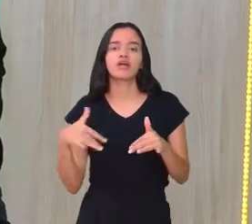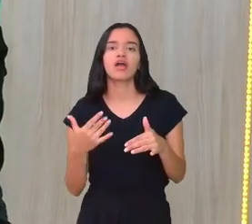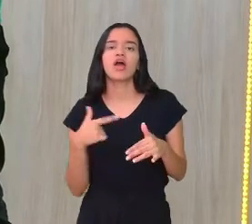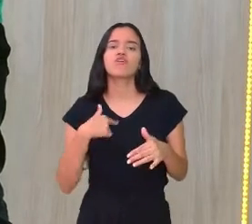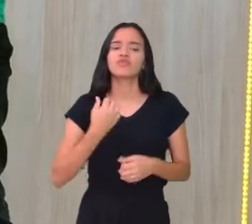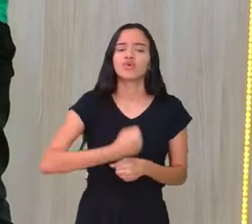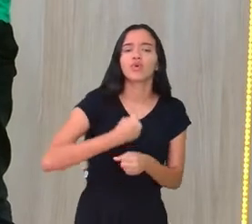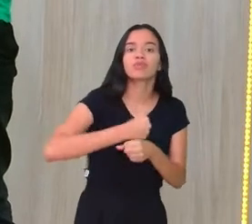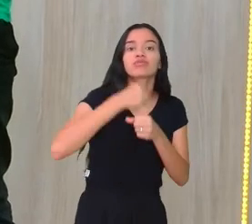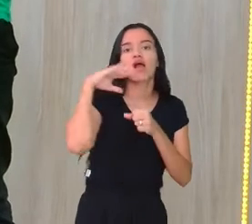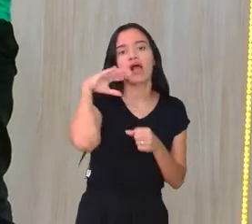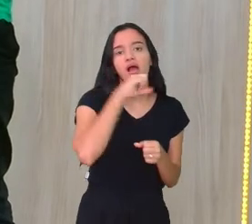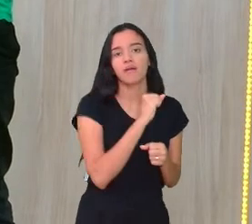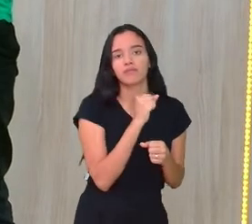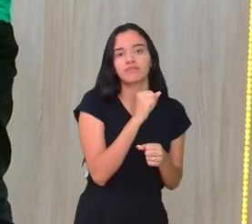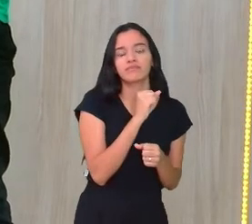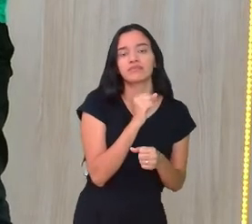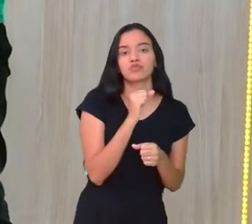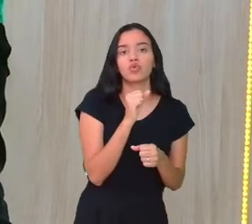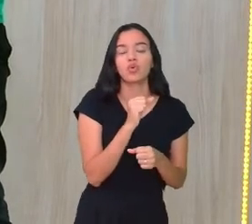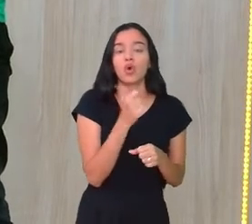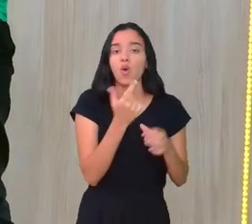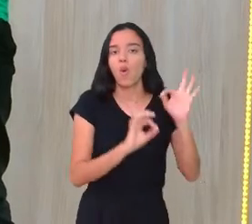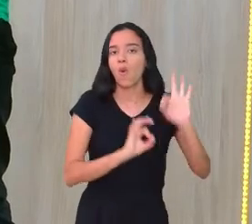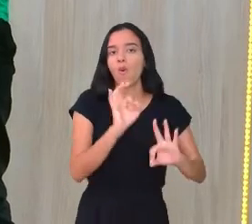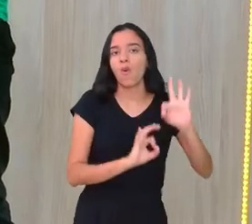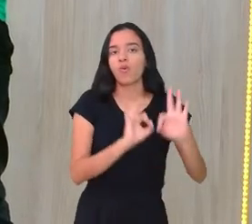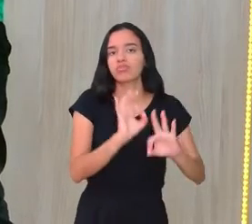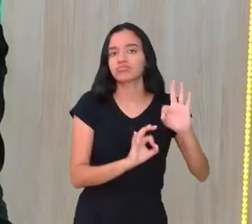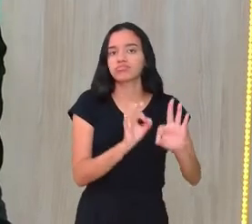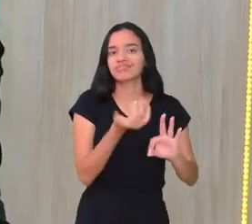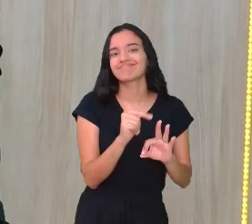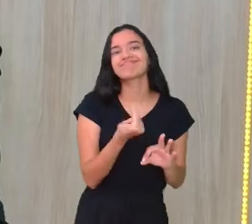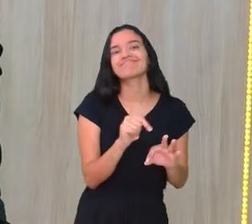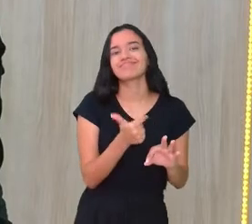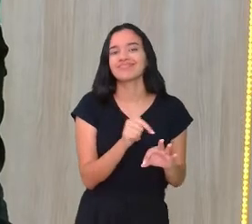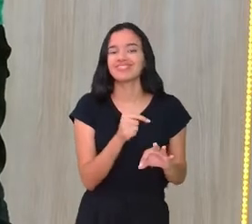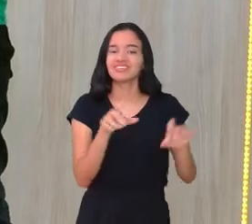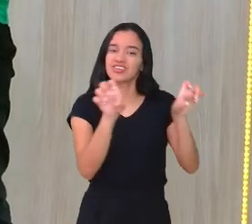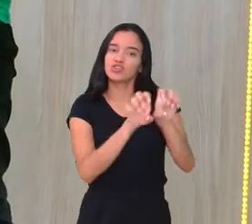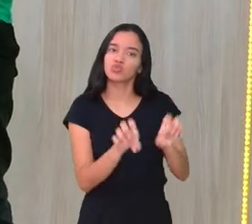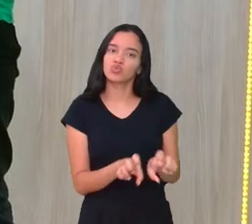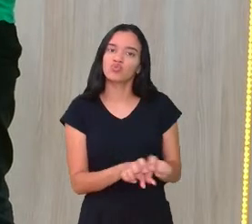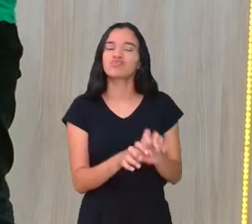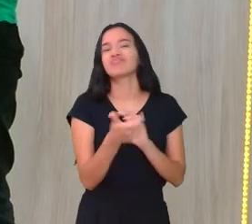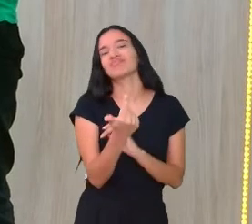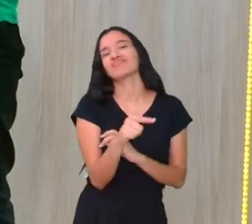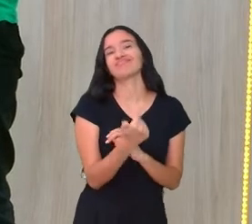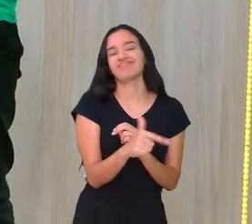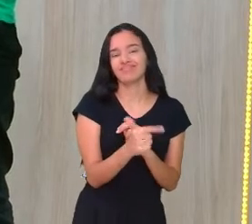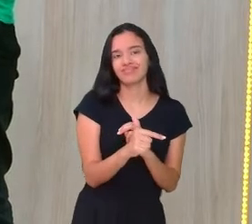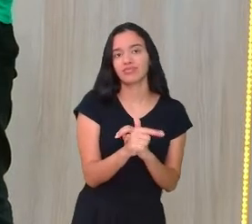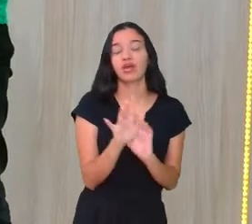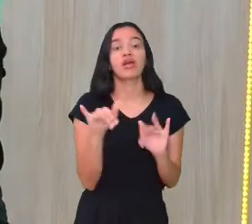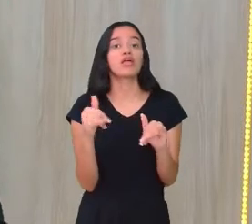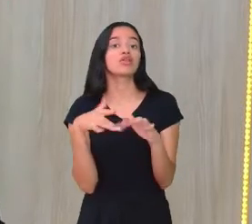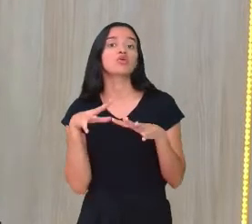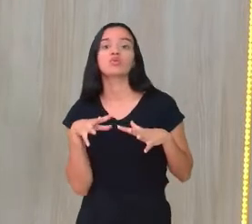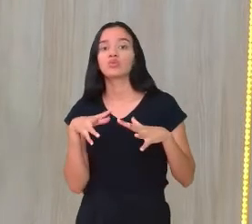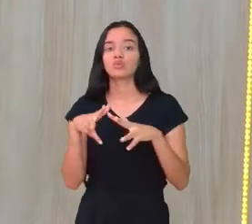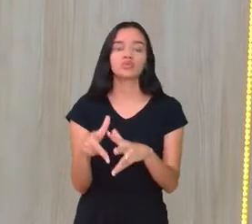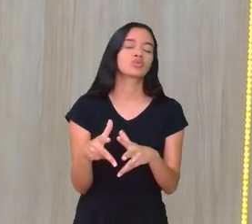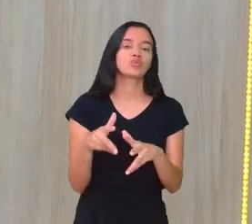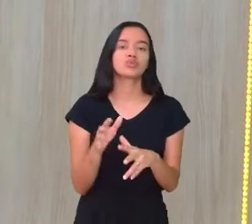de uma forma muito acelerada, sem um plano de manejo, ou seja, sem uma forma de estruturar aquilo ali, né? Então, tudo isso